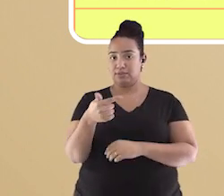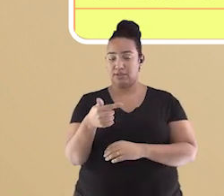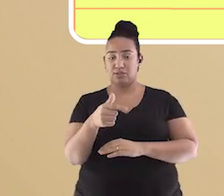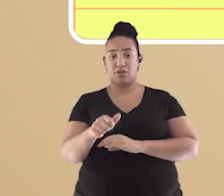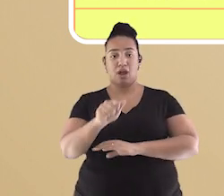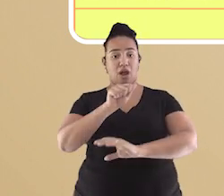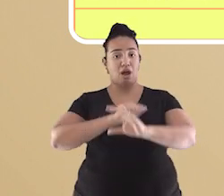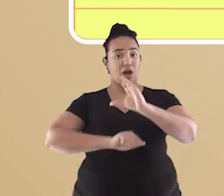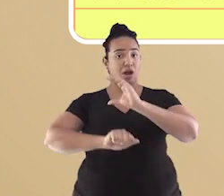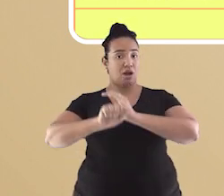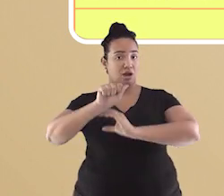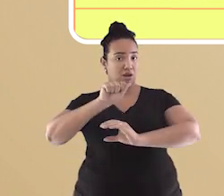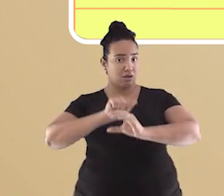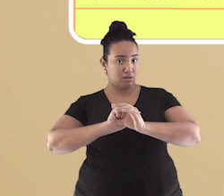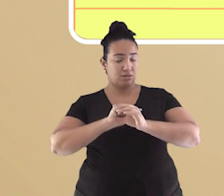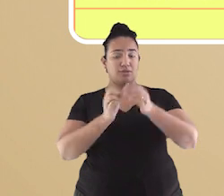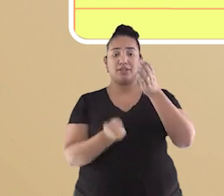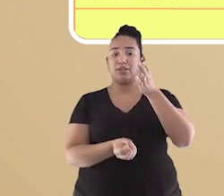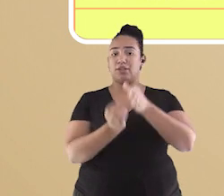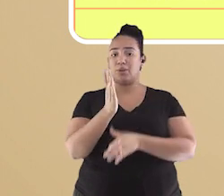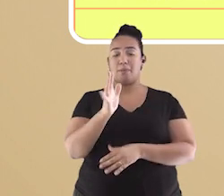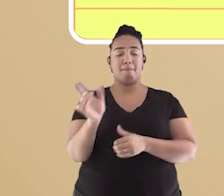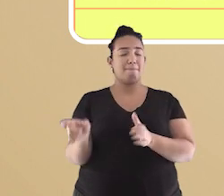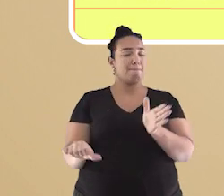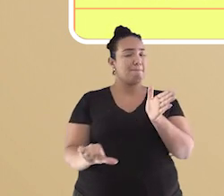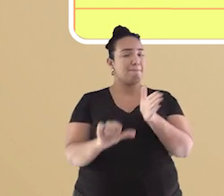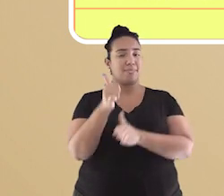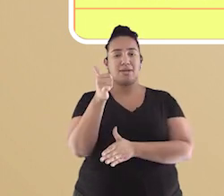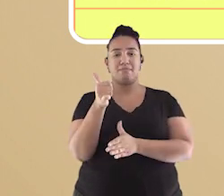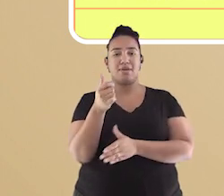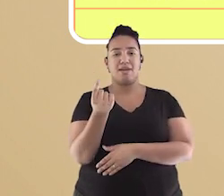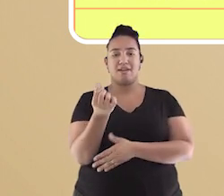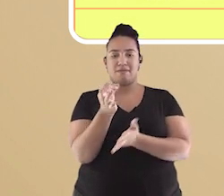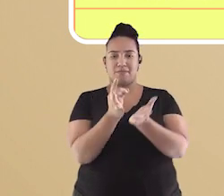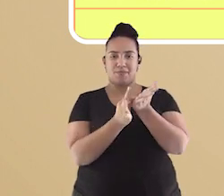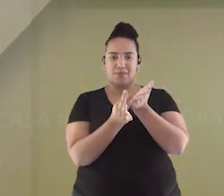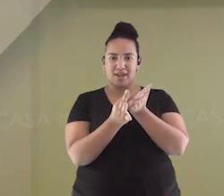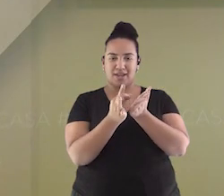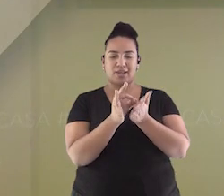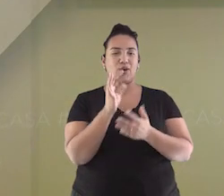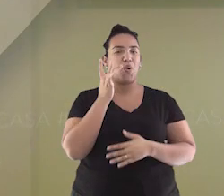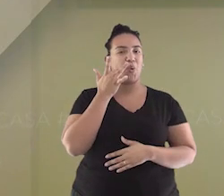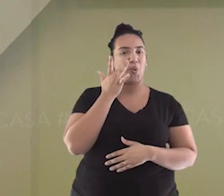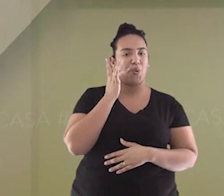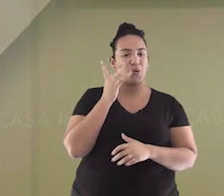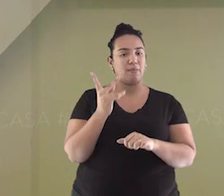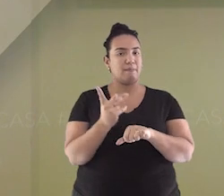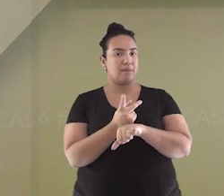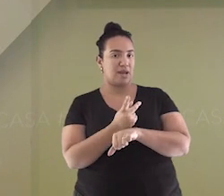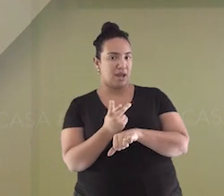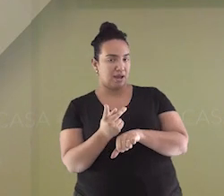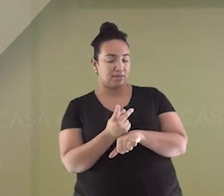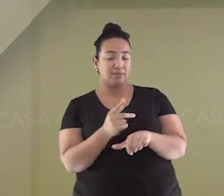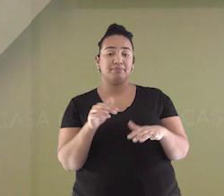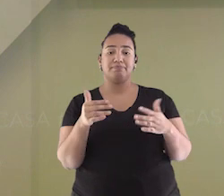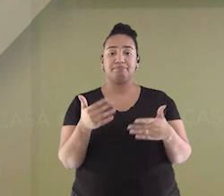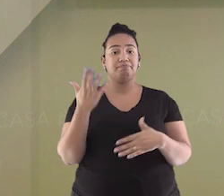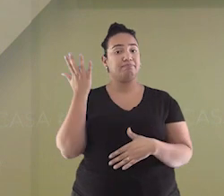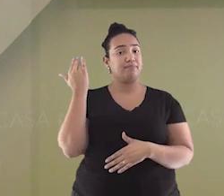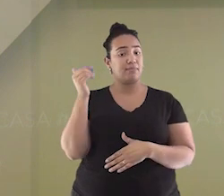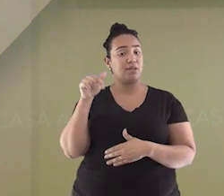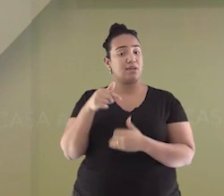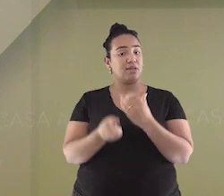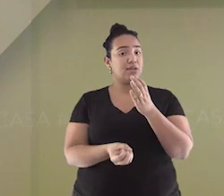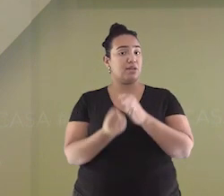VII a.C. que surgiram as primeiras moedas feitas de ouro e de prata. Inicialmente, essas peças eram